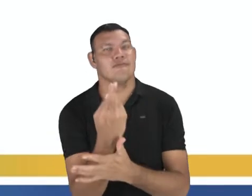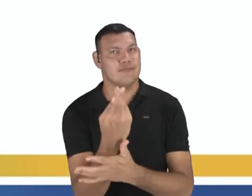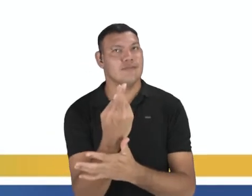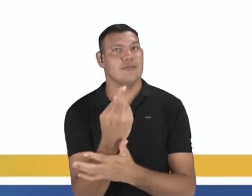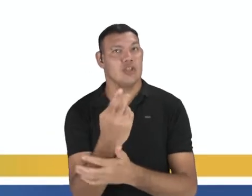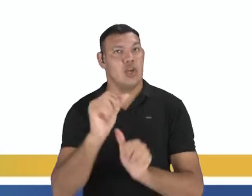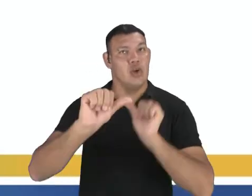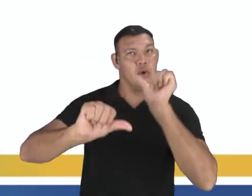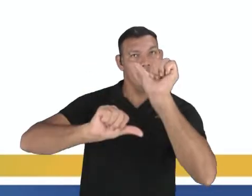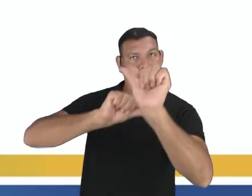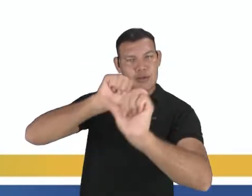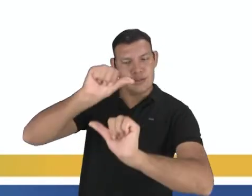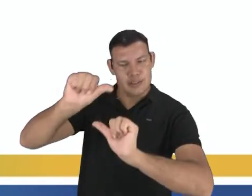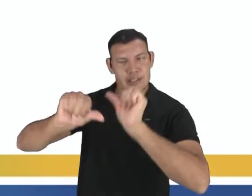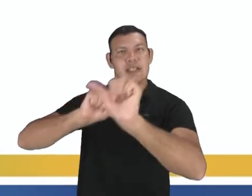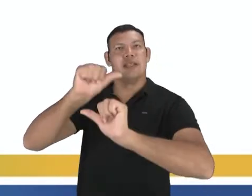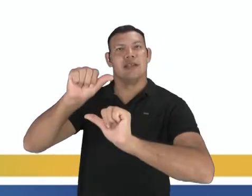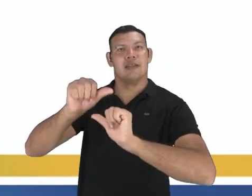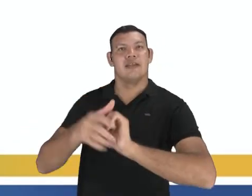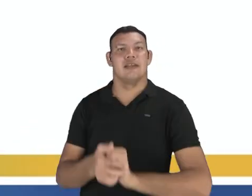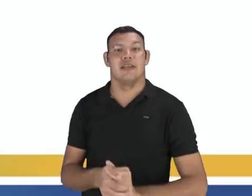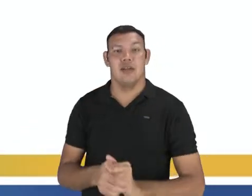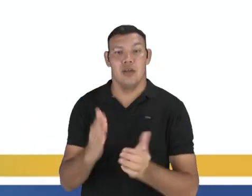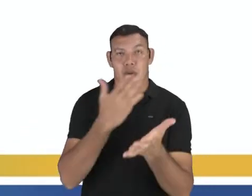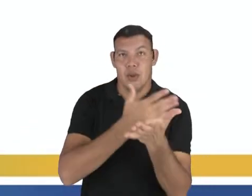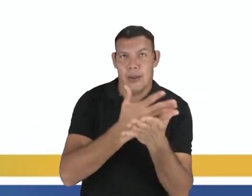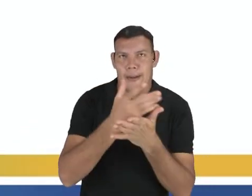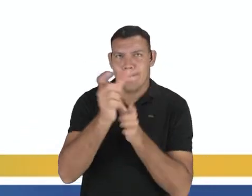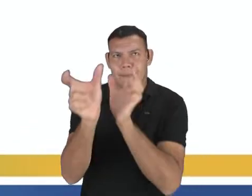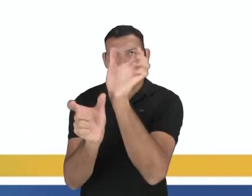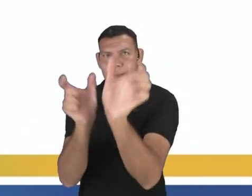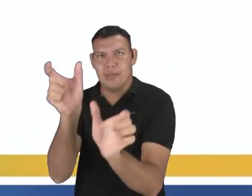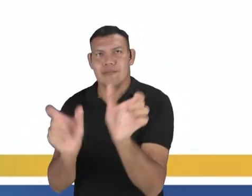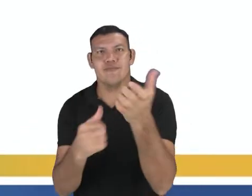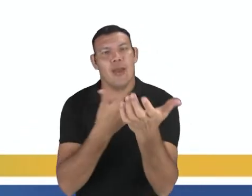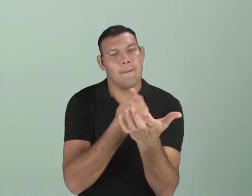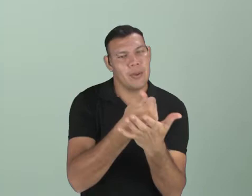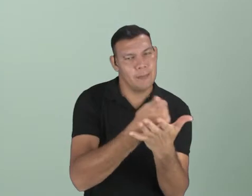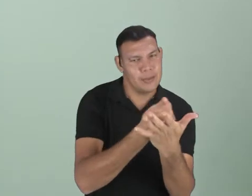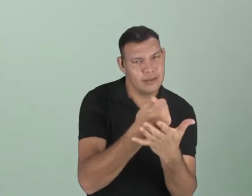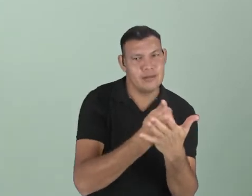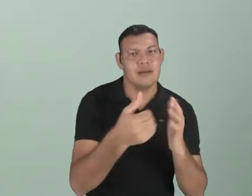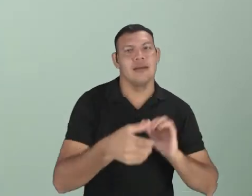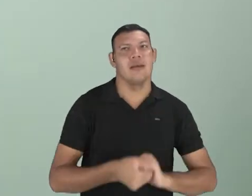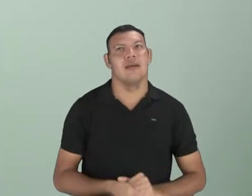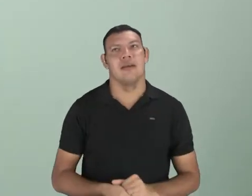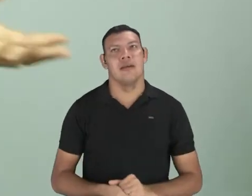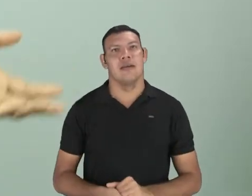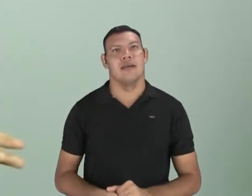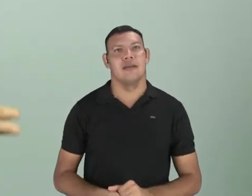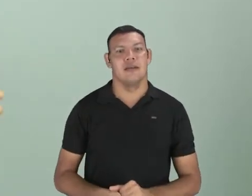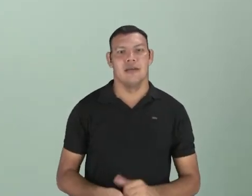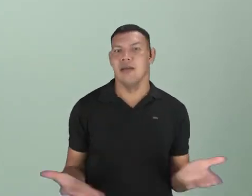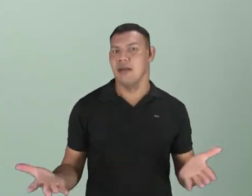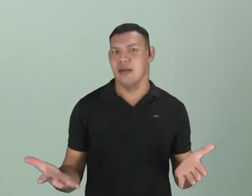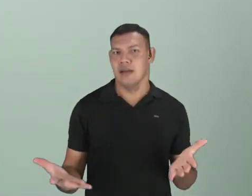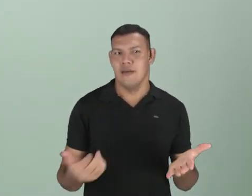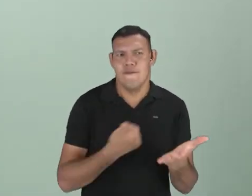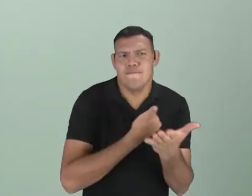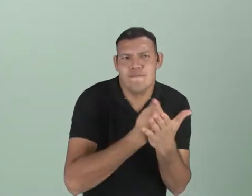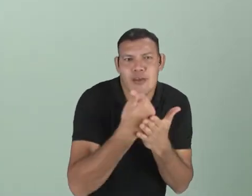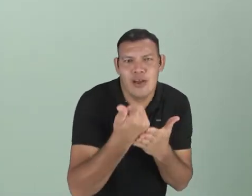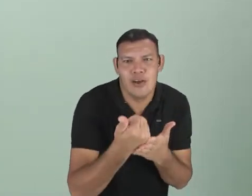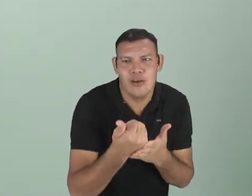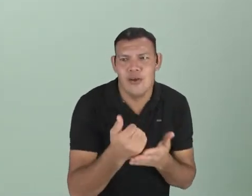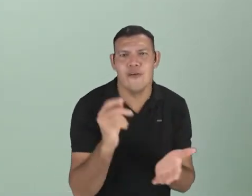dos personagens, exigindo algum tipo de ação. Acontece alguma coisa e o personagem, pá, o que ele vai fazer?